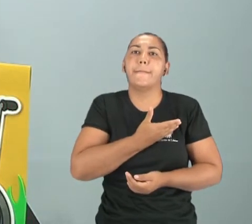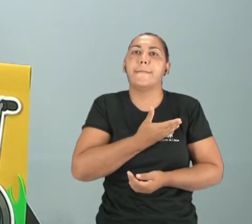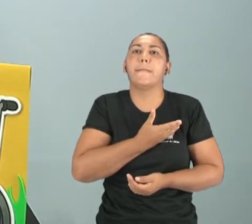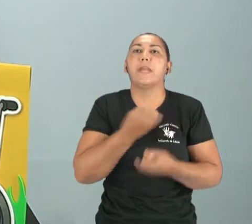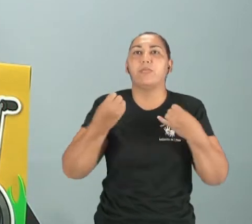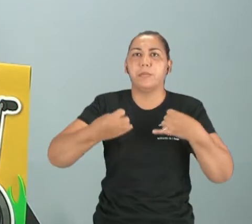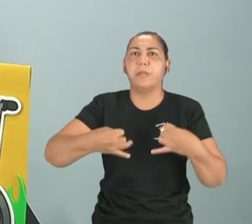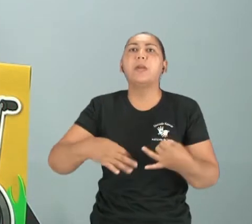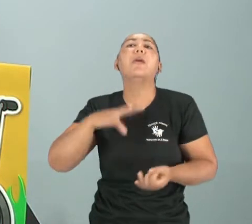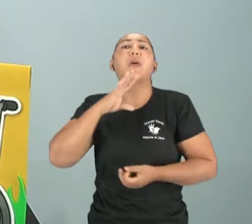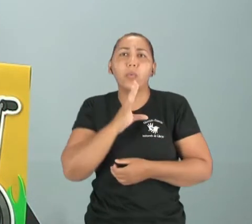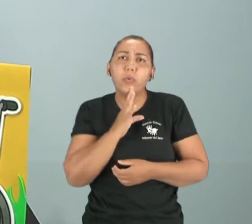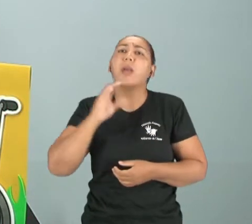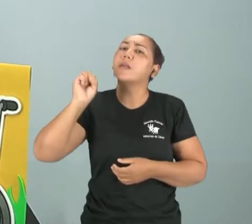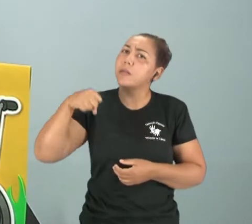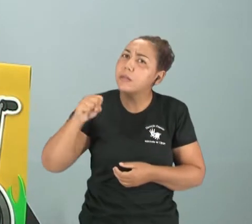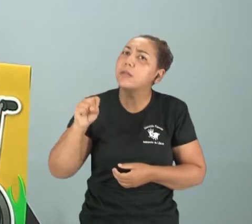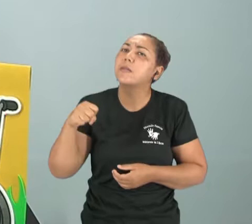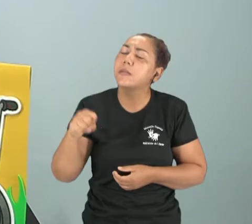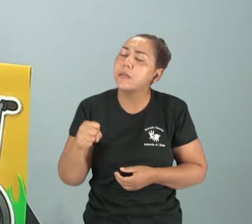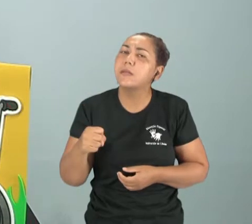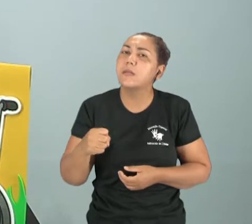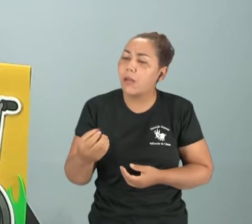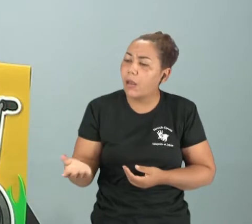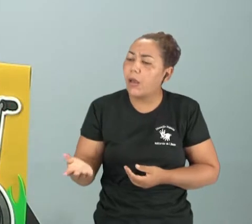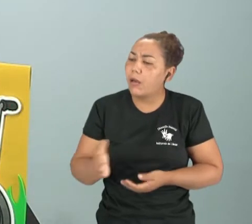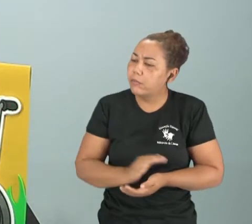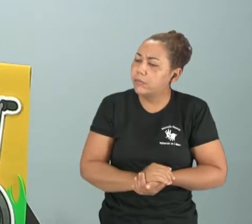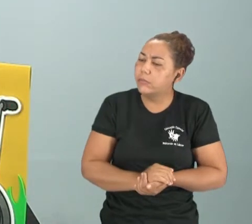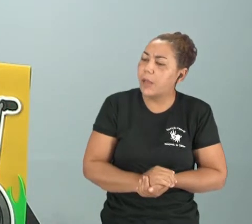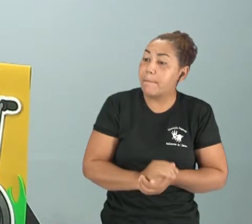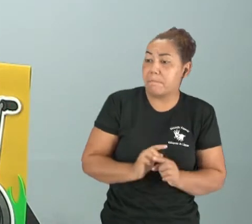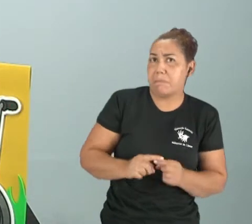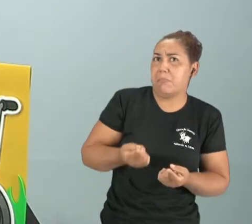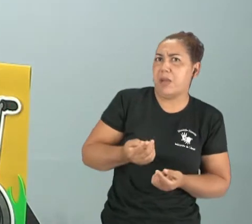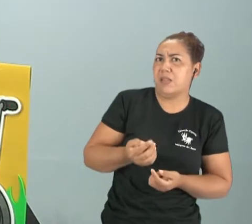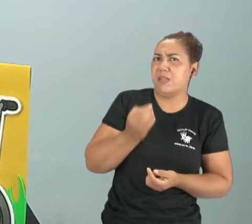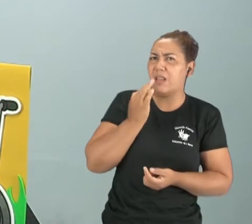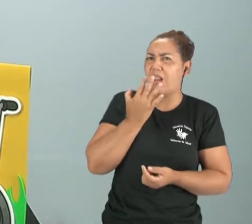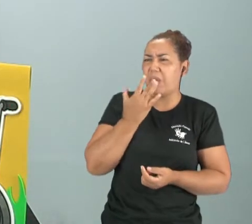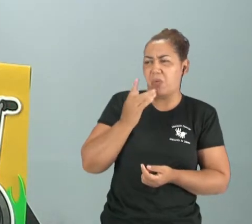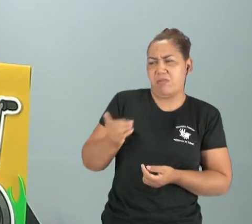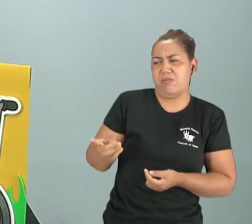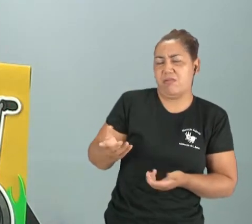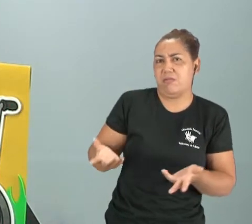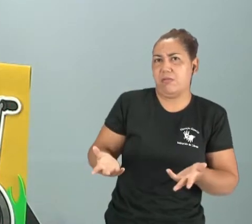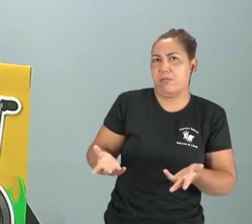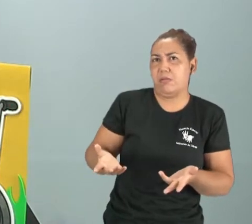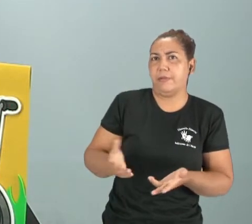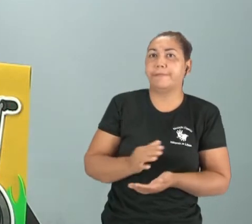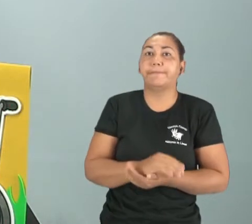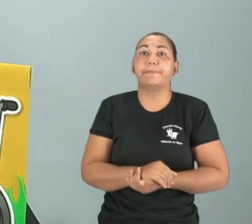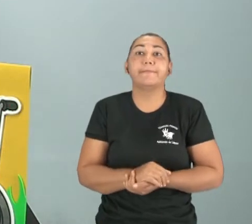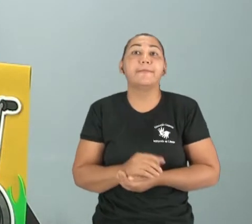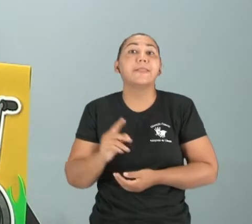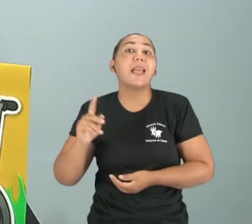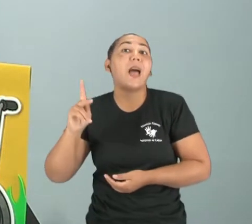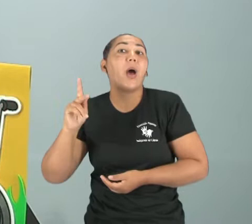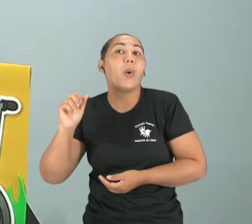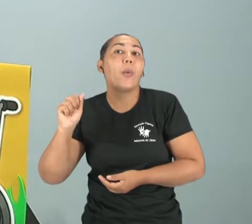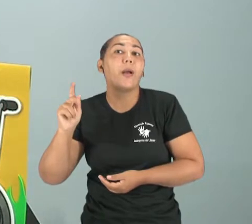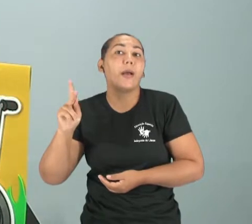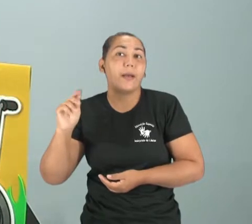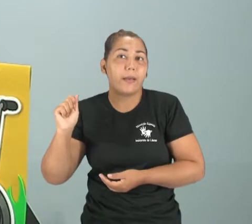dele. E o Kaká, ouvindo aquilo, ele poderia muito bem ter falado, ninguém me quer